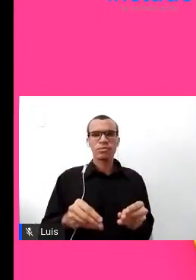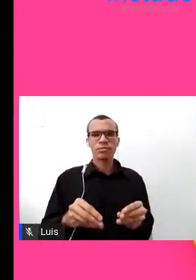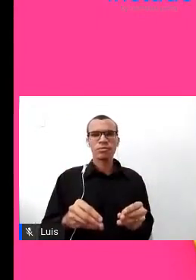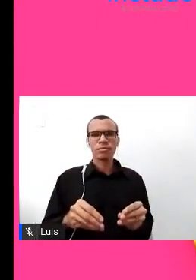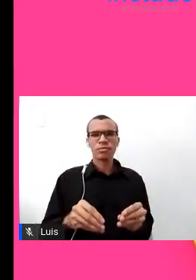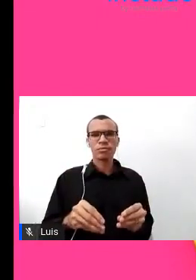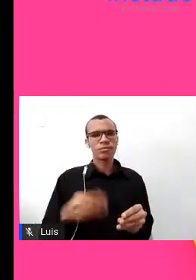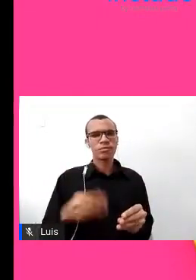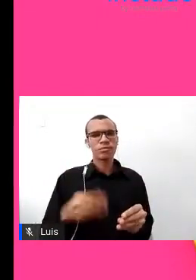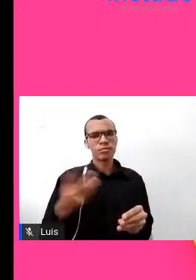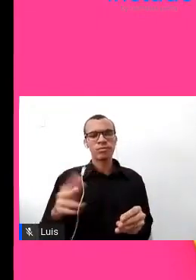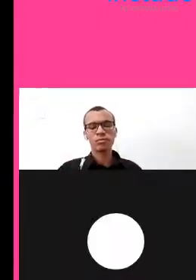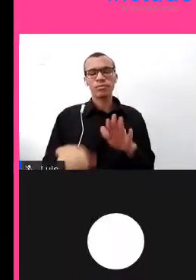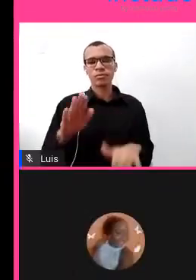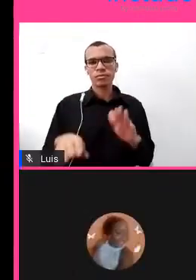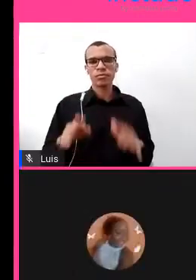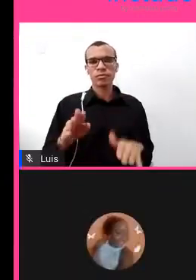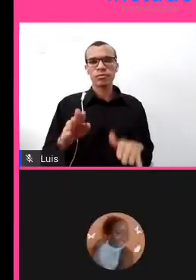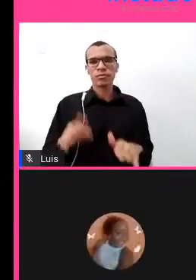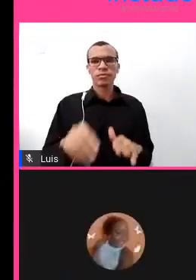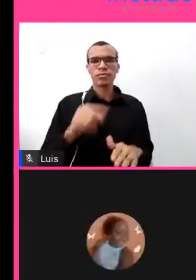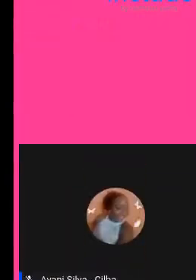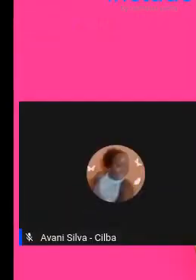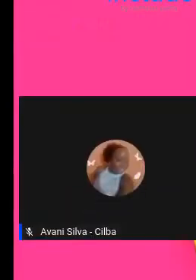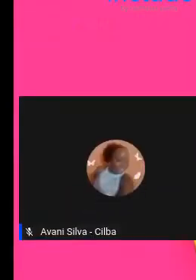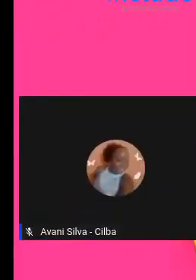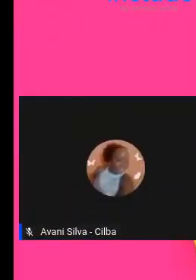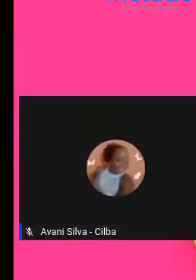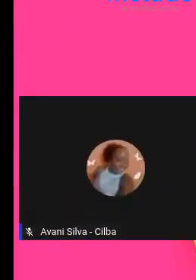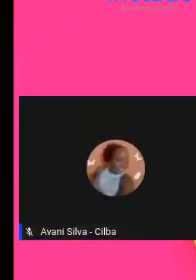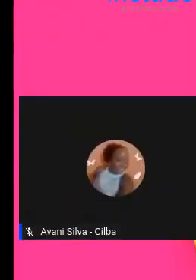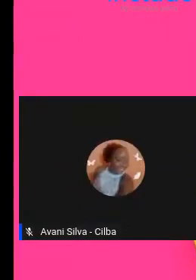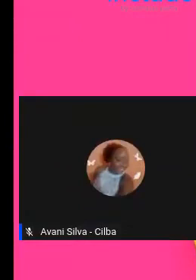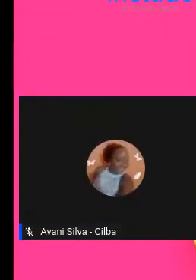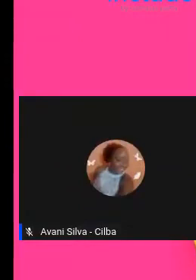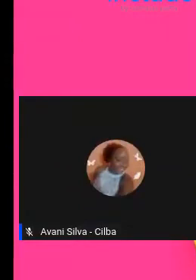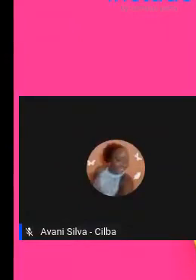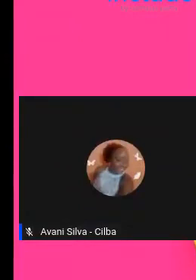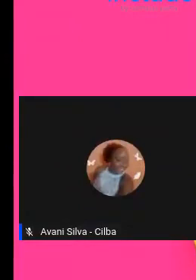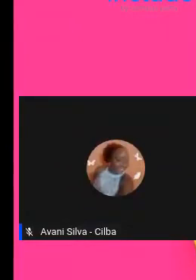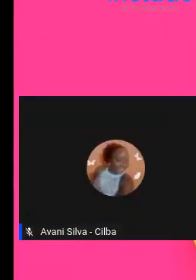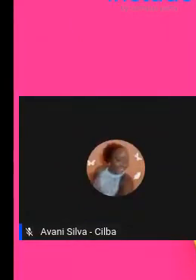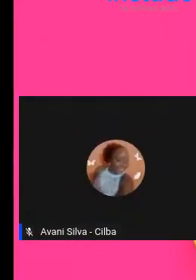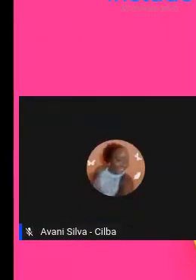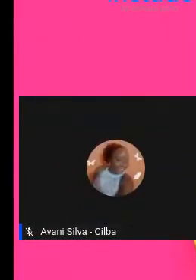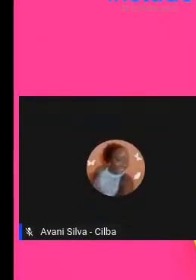essas folhas são um pouquinho mais duras, e à medida que você vai